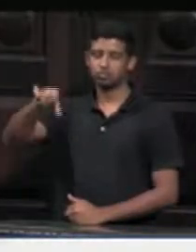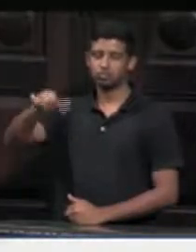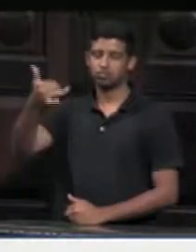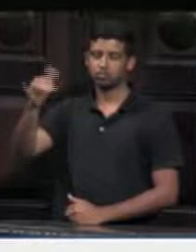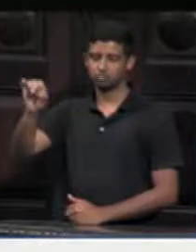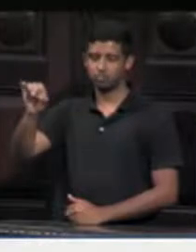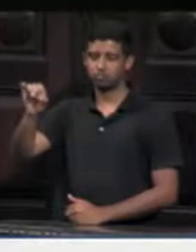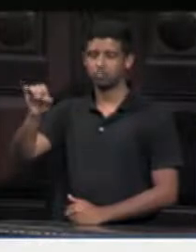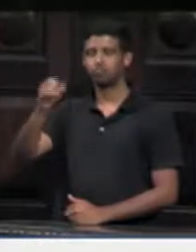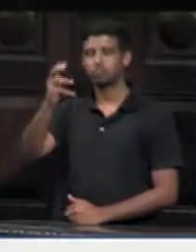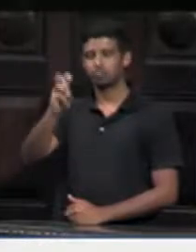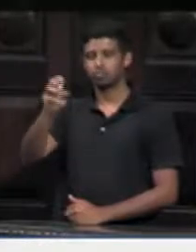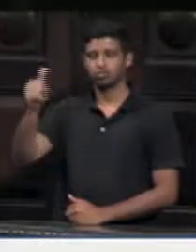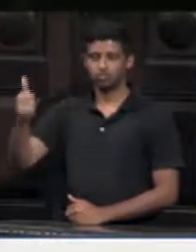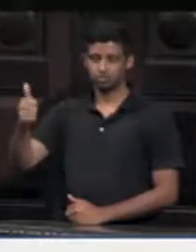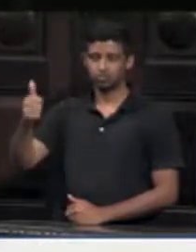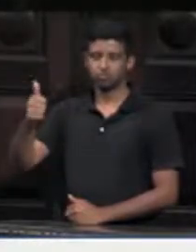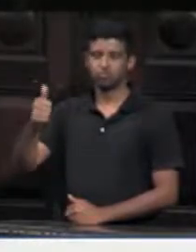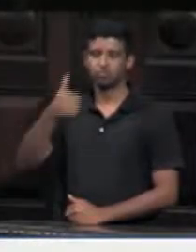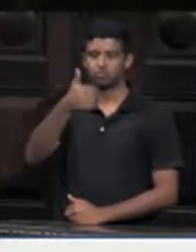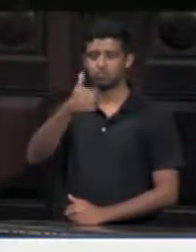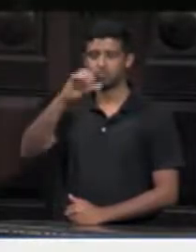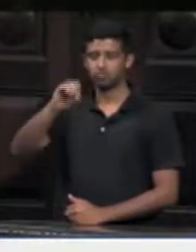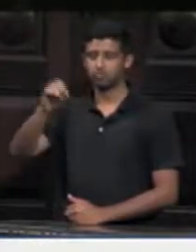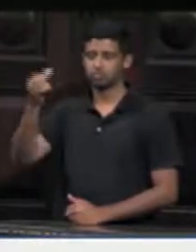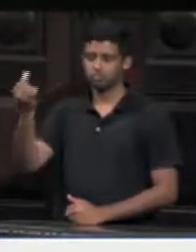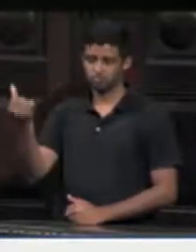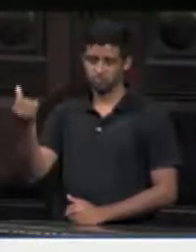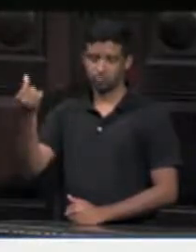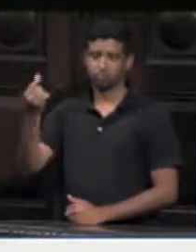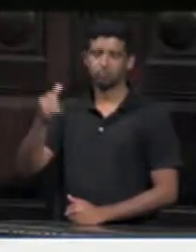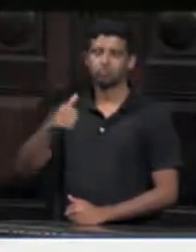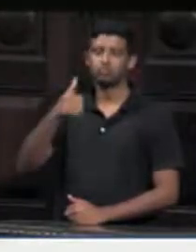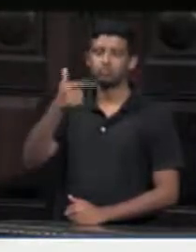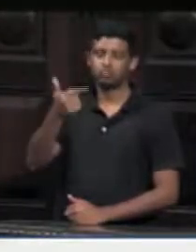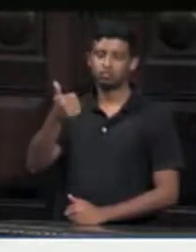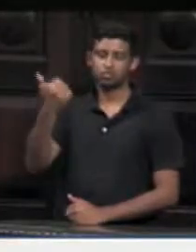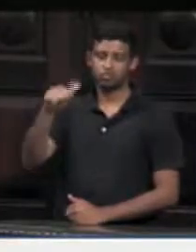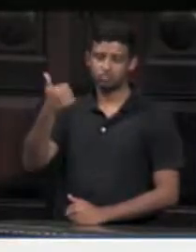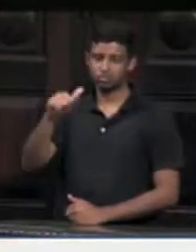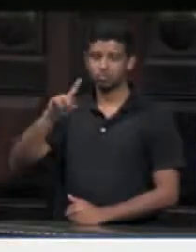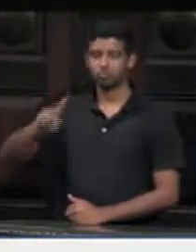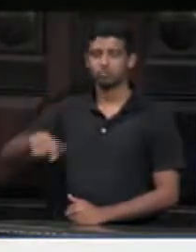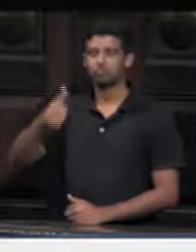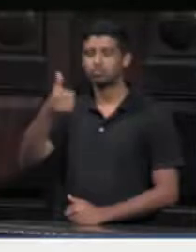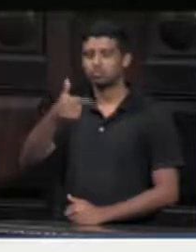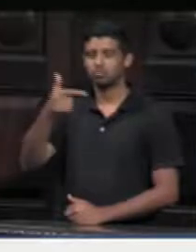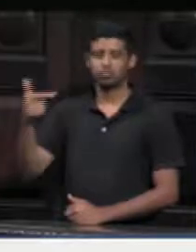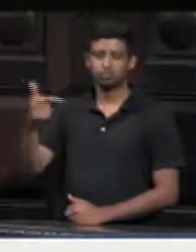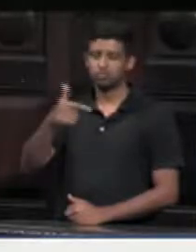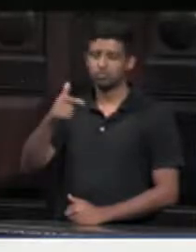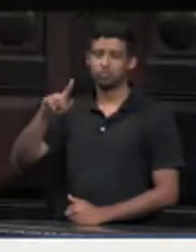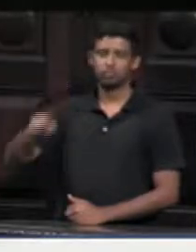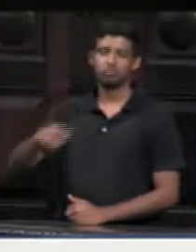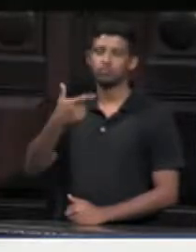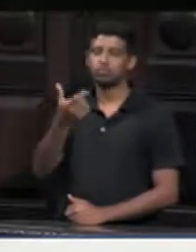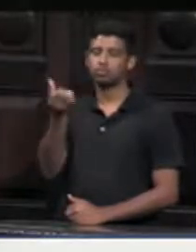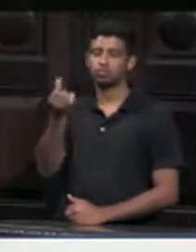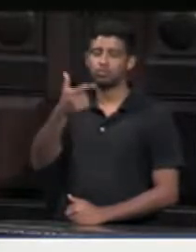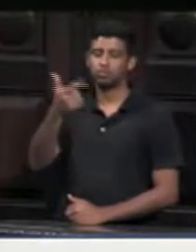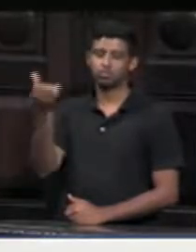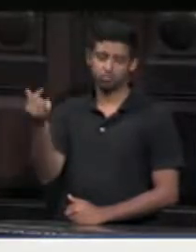10, 51, 100, 180. 11, 12, 11, 22, 26,